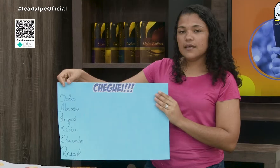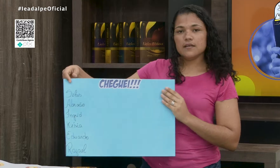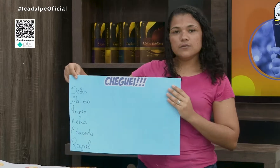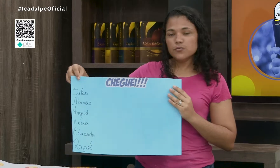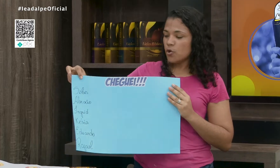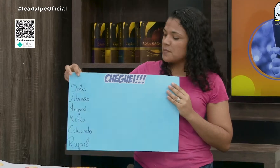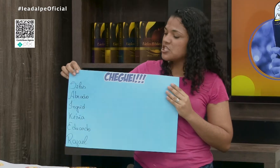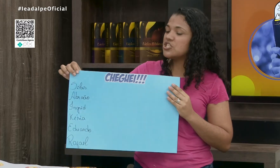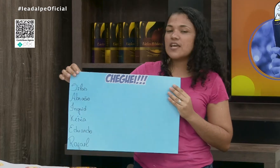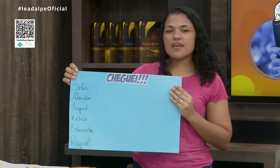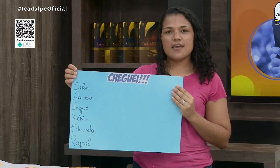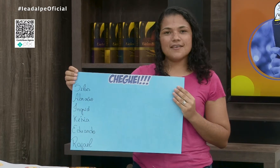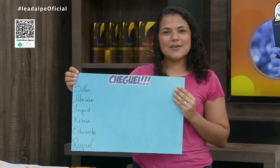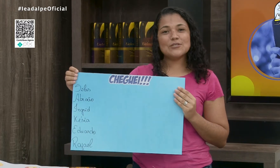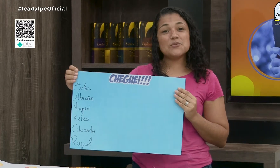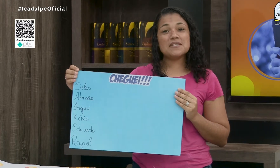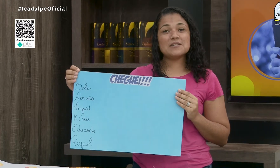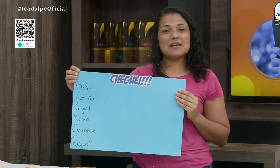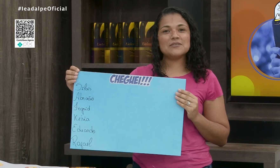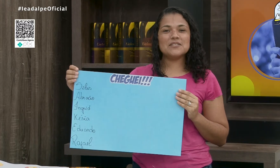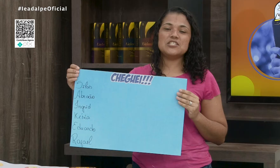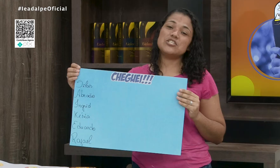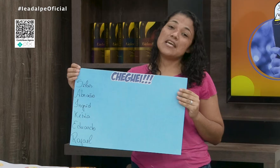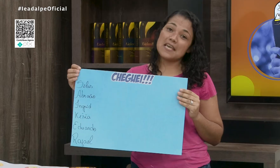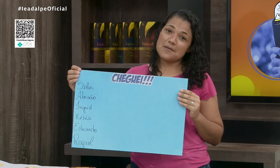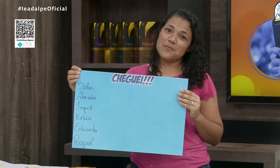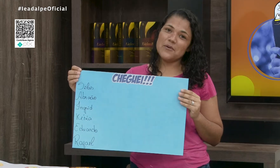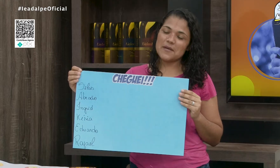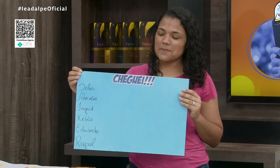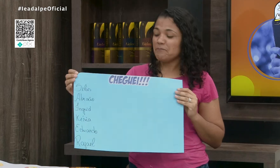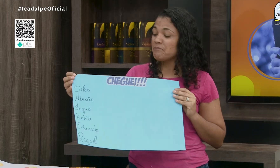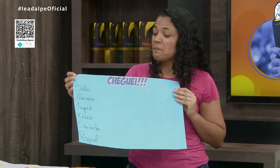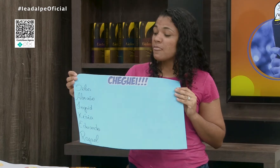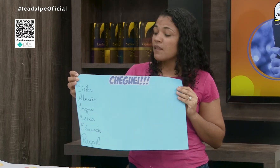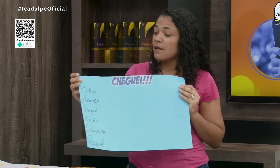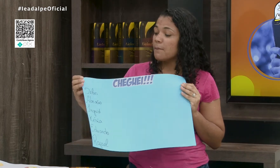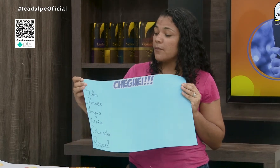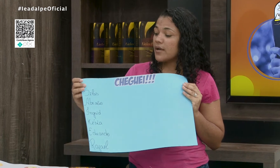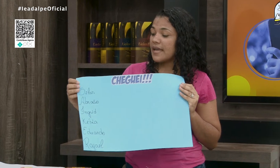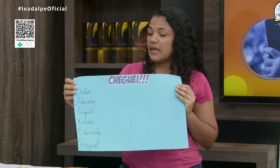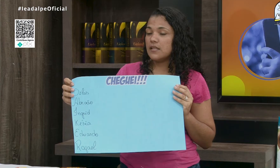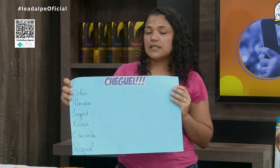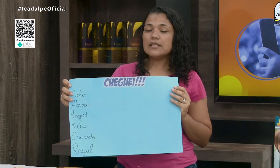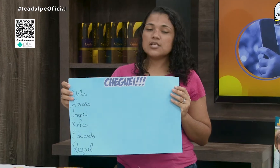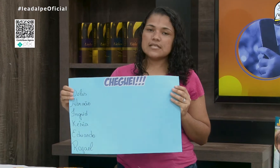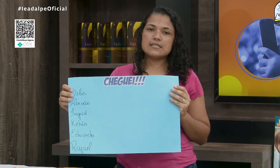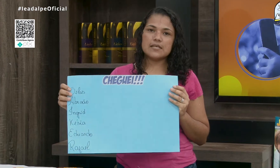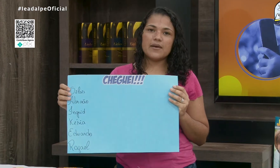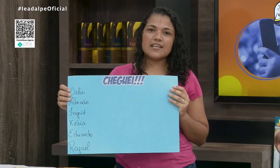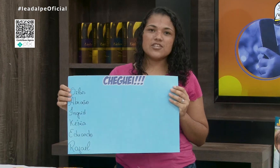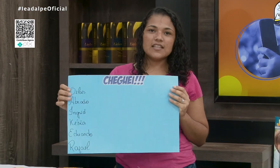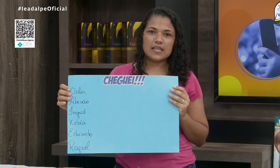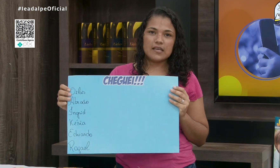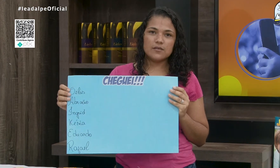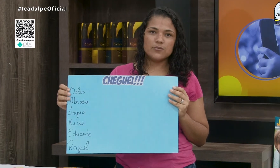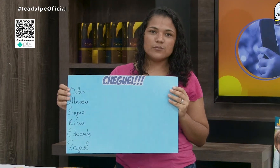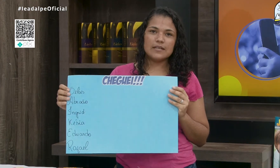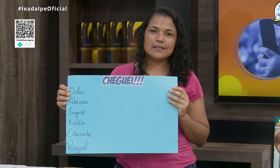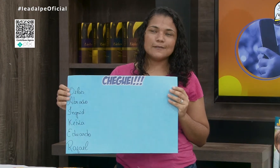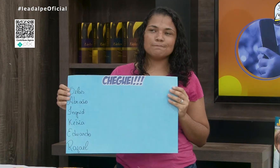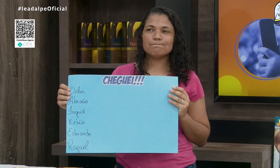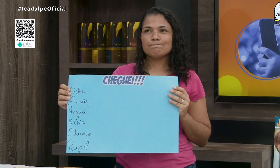Coloquei aqui o nome Cheguei. Eu chamo esse quadro de Cheguei. Por quê? Porque a nossa lição, ela já